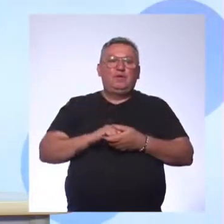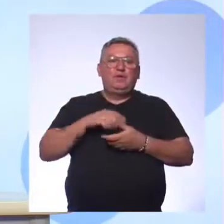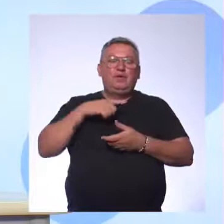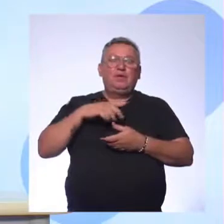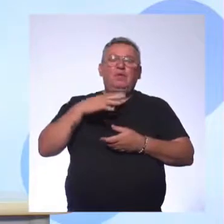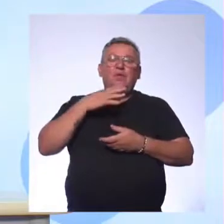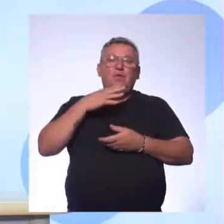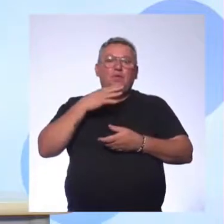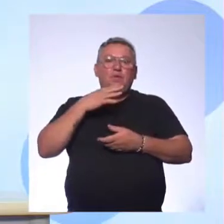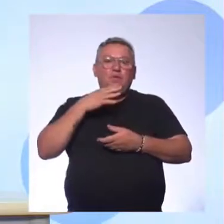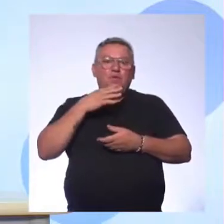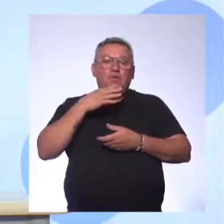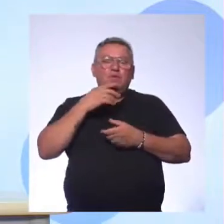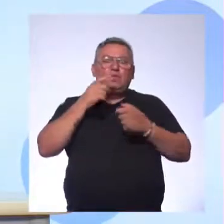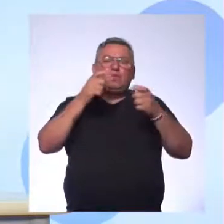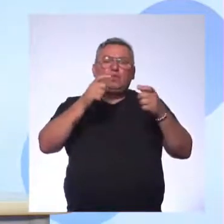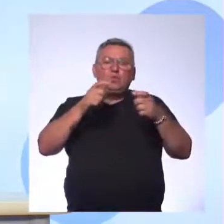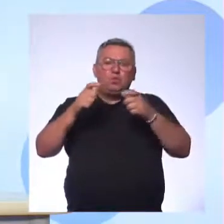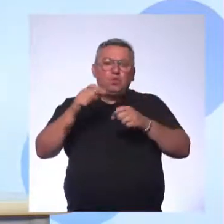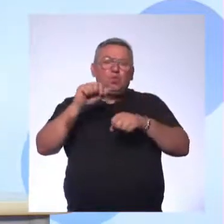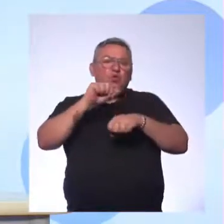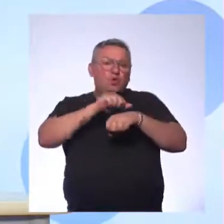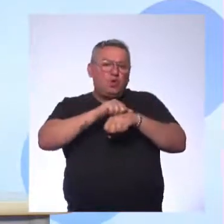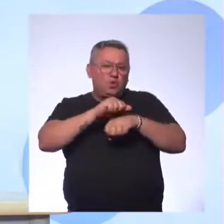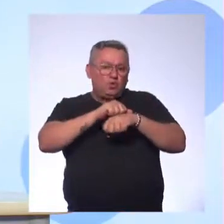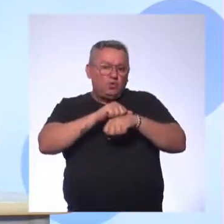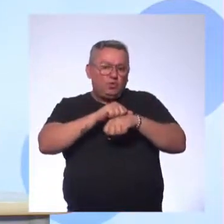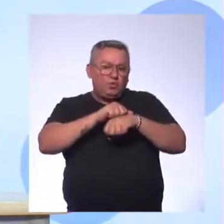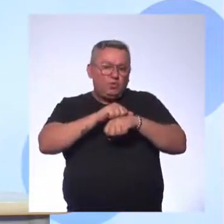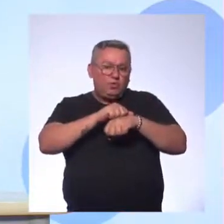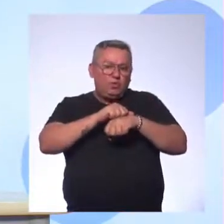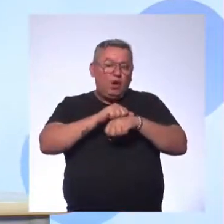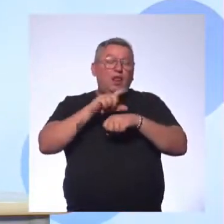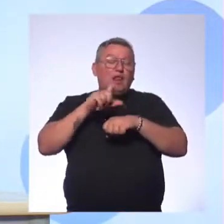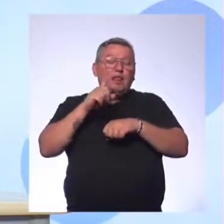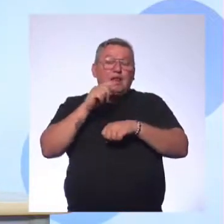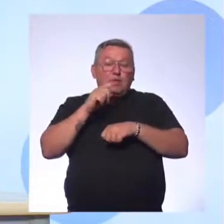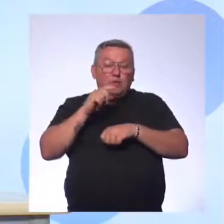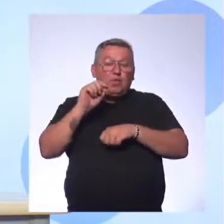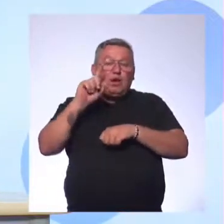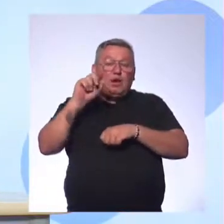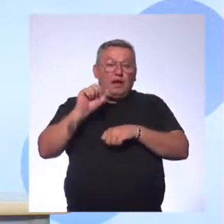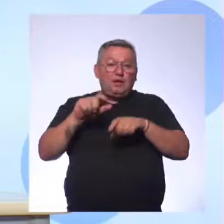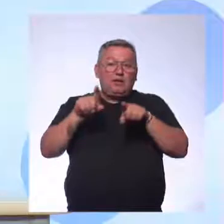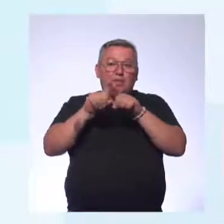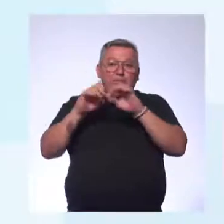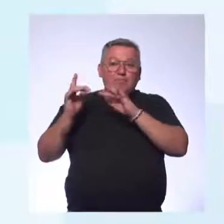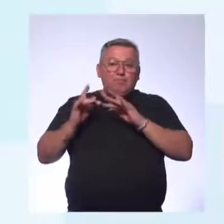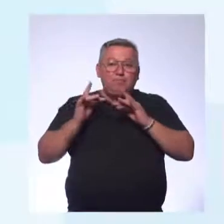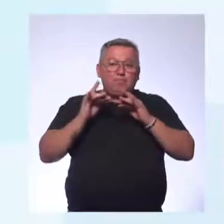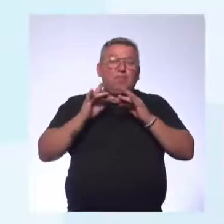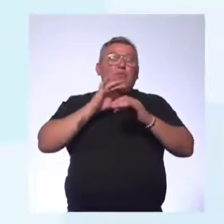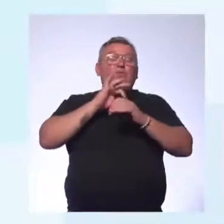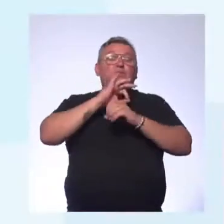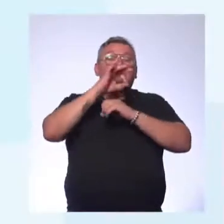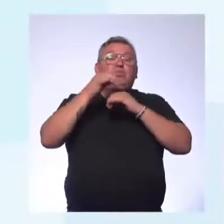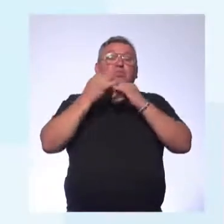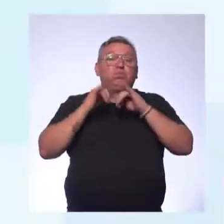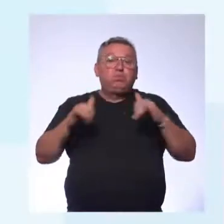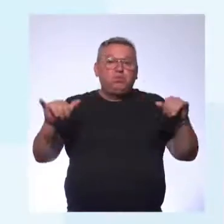vai se reconhecer os estados sólido líquido e gasoso em função das interações eletrostáticas